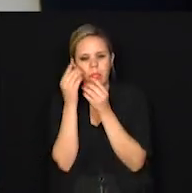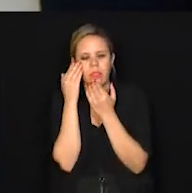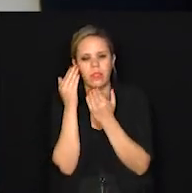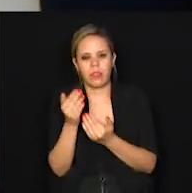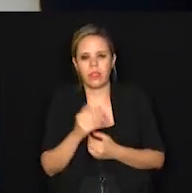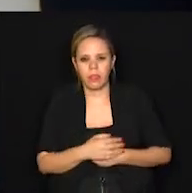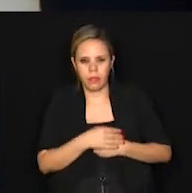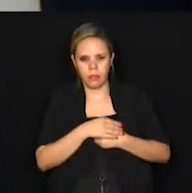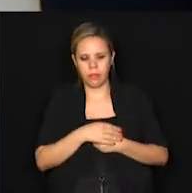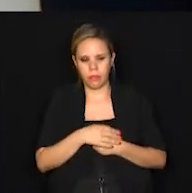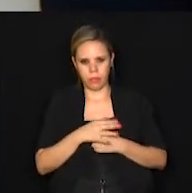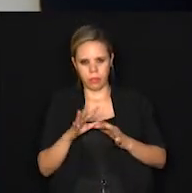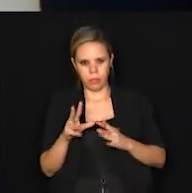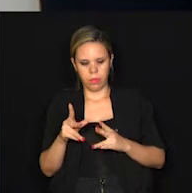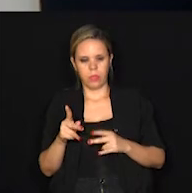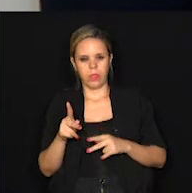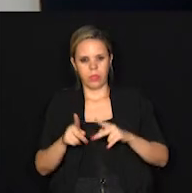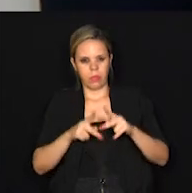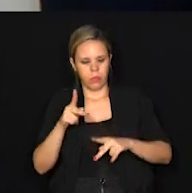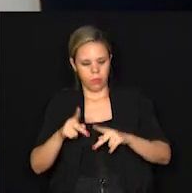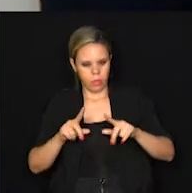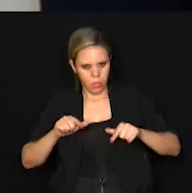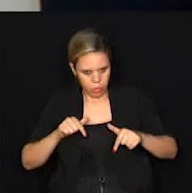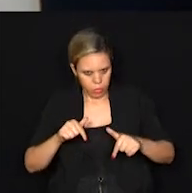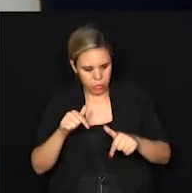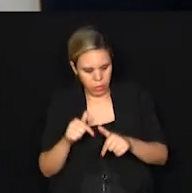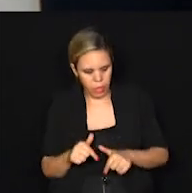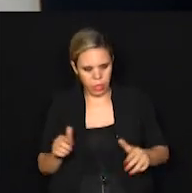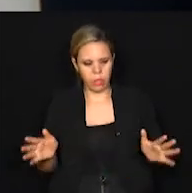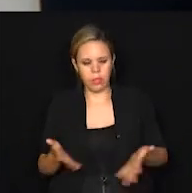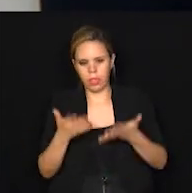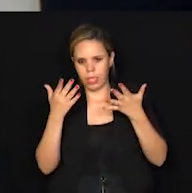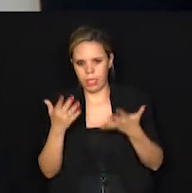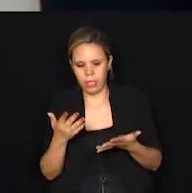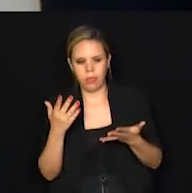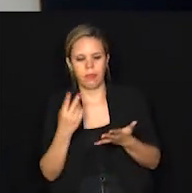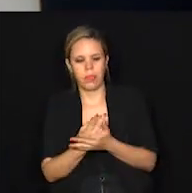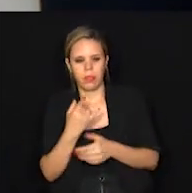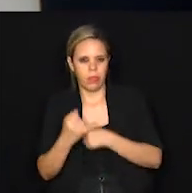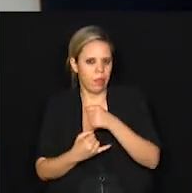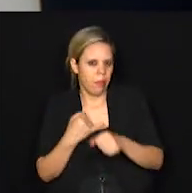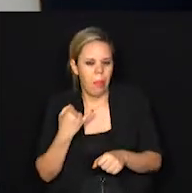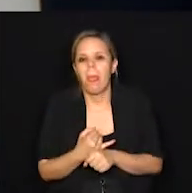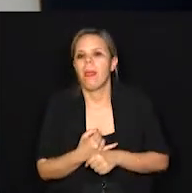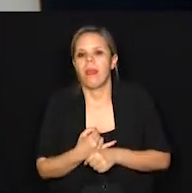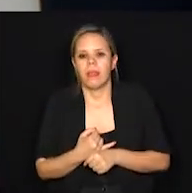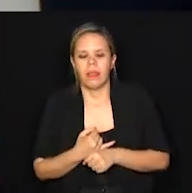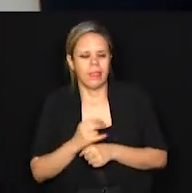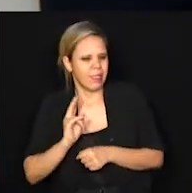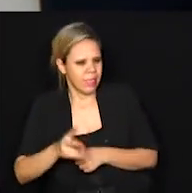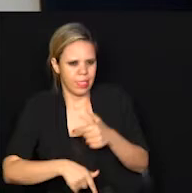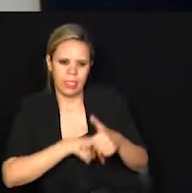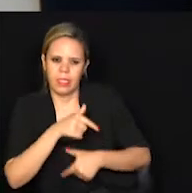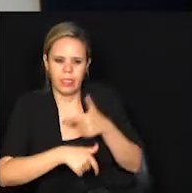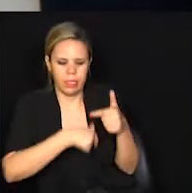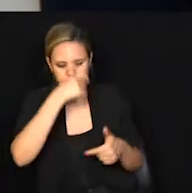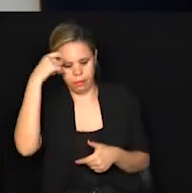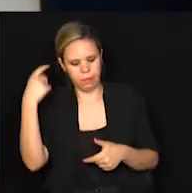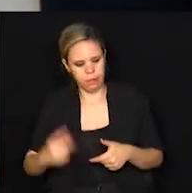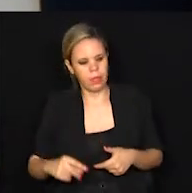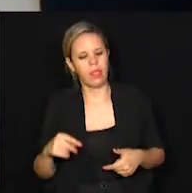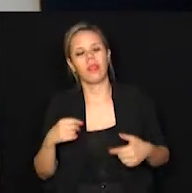reabriram quando os casos estavam super baixos. E mesmo assim, ontem foram fechadas novamente, e apenas